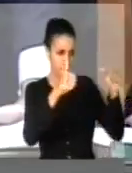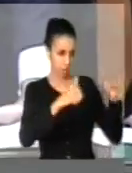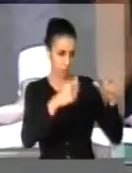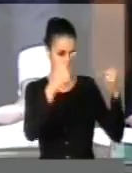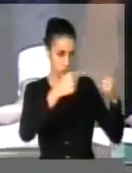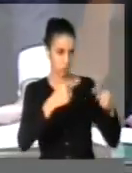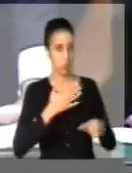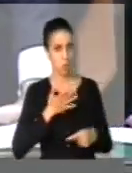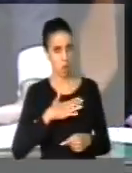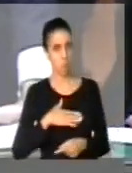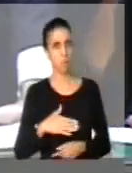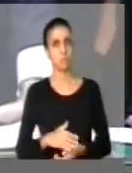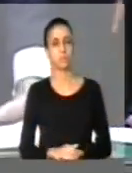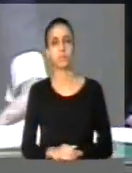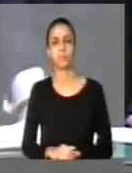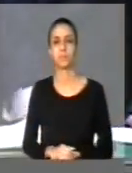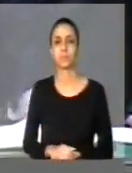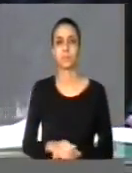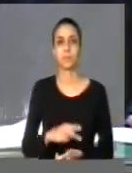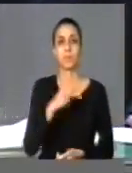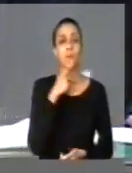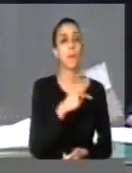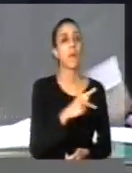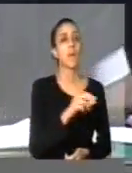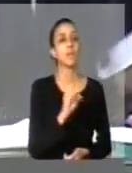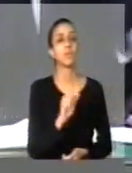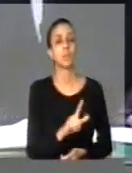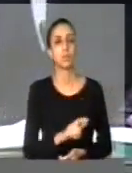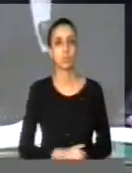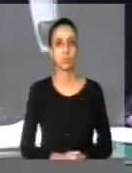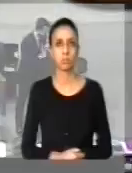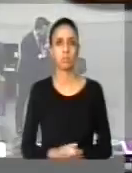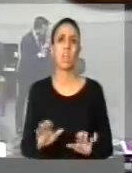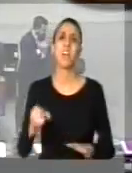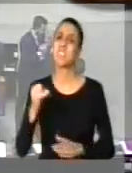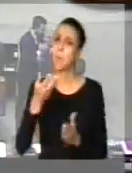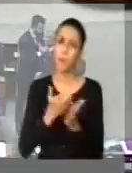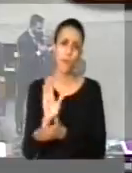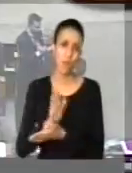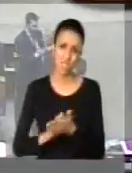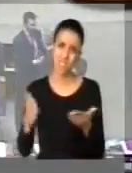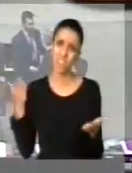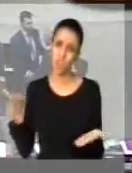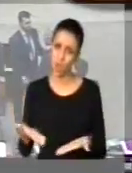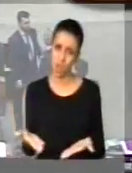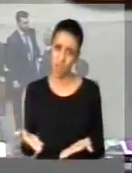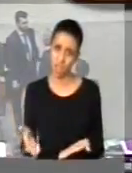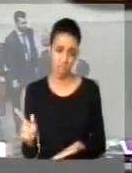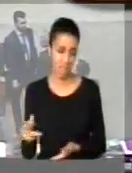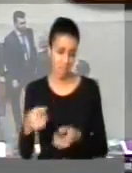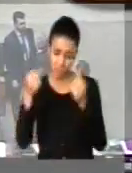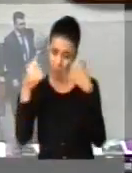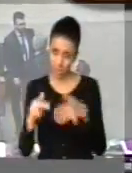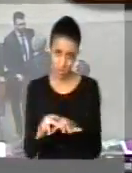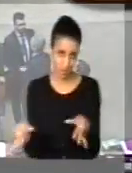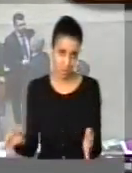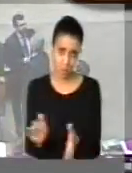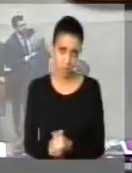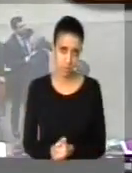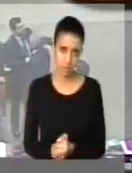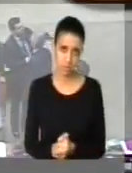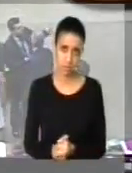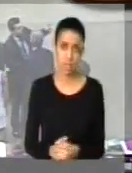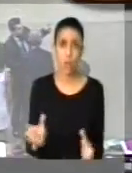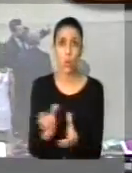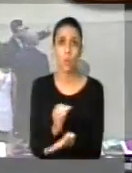como vota o psol apresentou foi aprovada fora por motivo simples a bancada governista